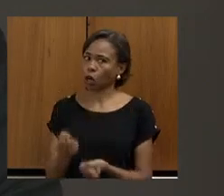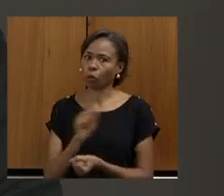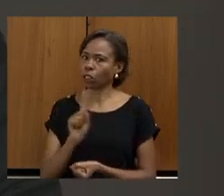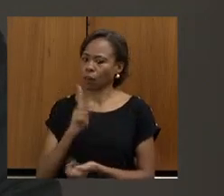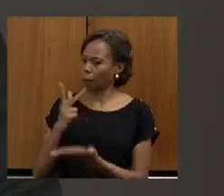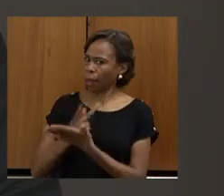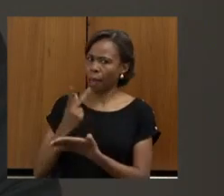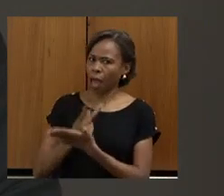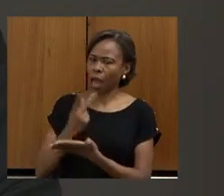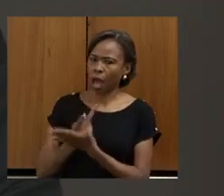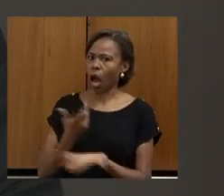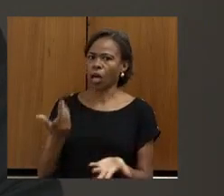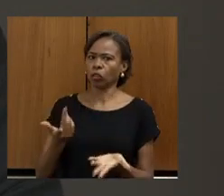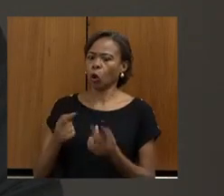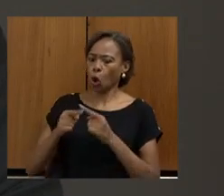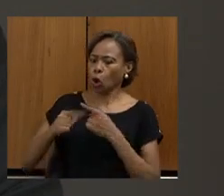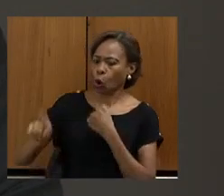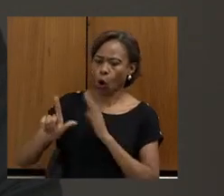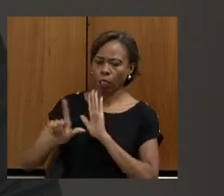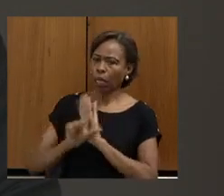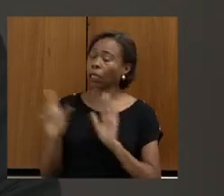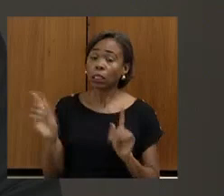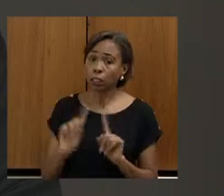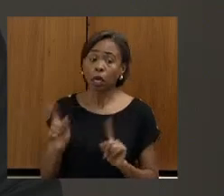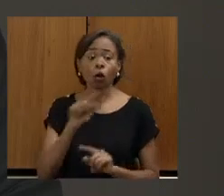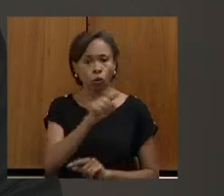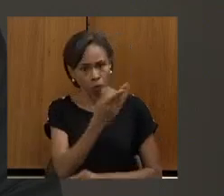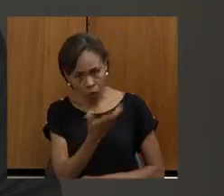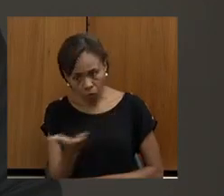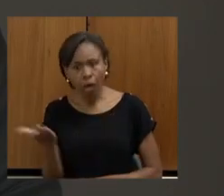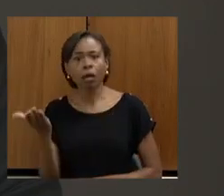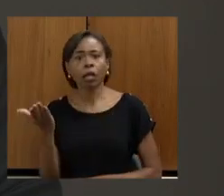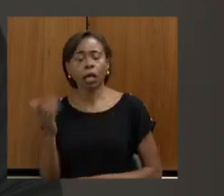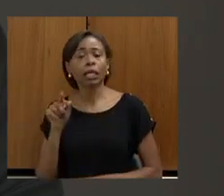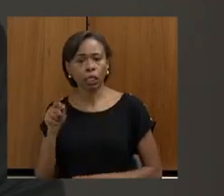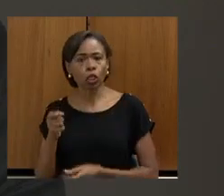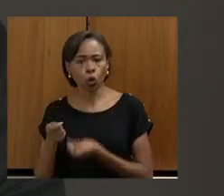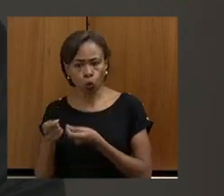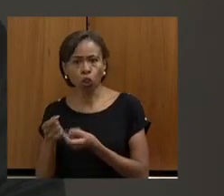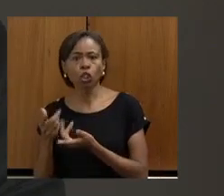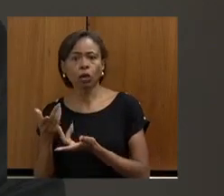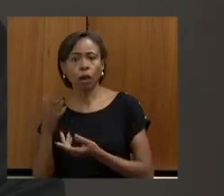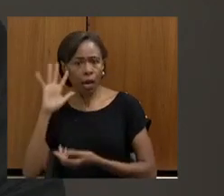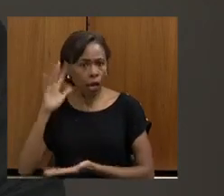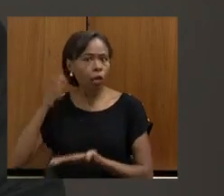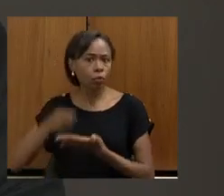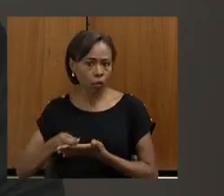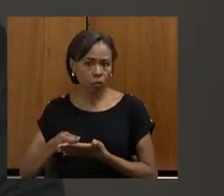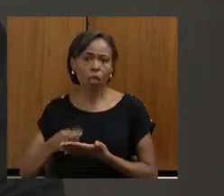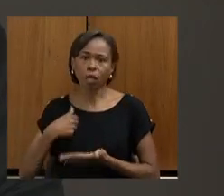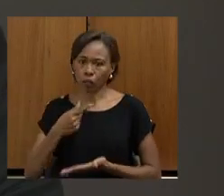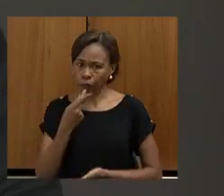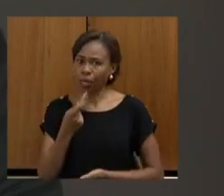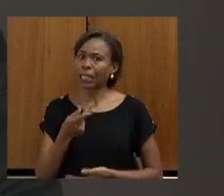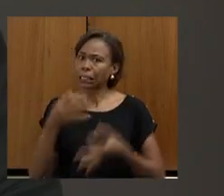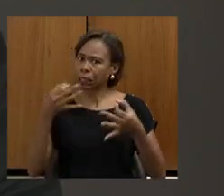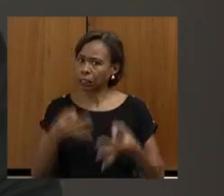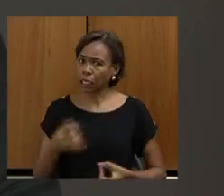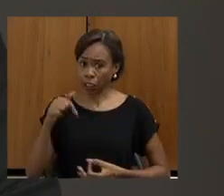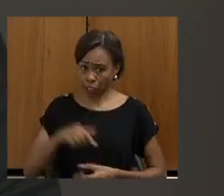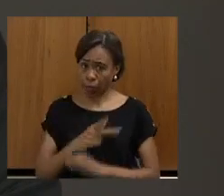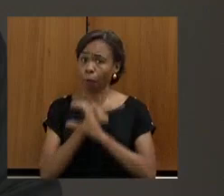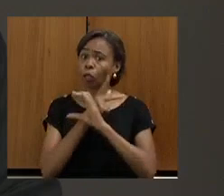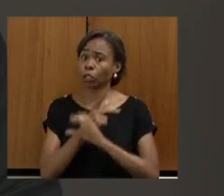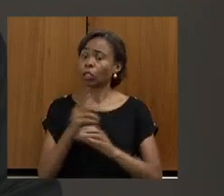meu dever pedir para a senhora procurar, porque eu tenho certeza que a corrigidoria vai tomar as providências. E eu quero deixar bem claro aqui que a Polícia Civil está sempre de